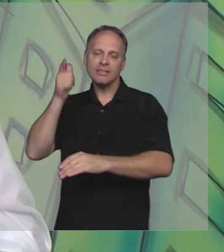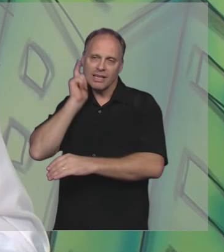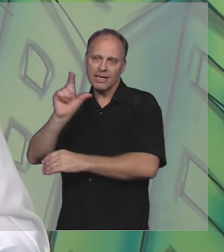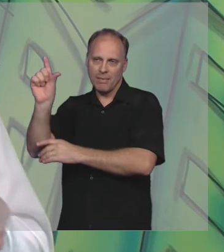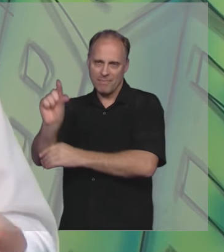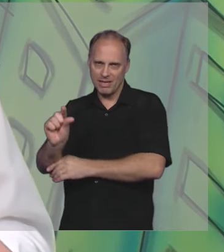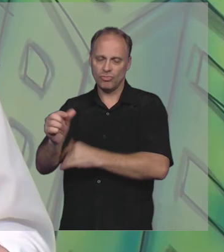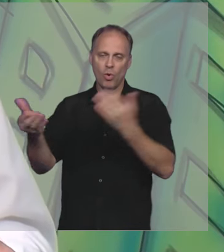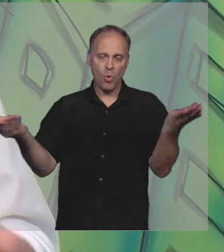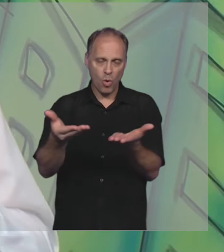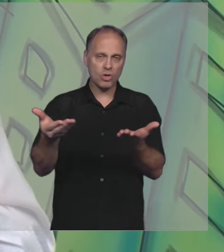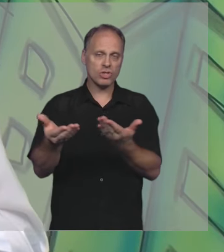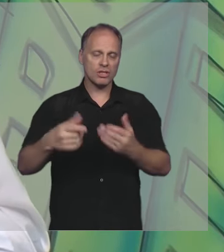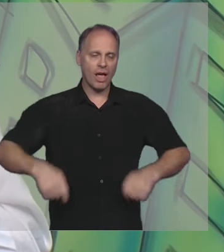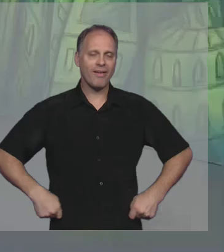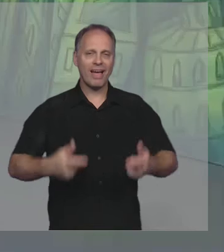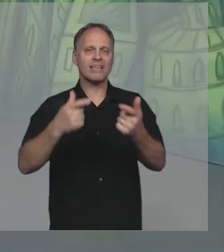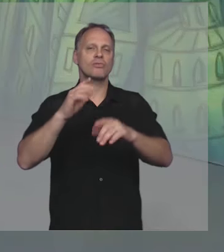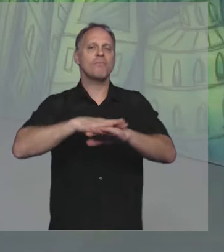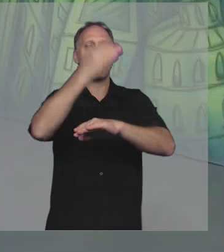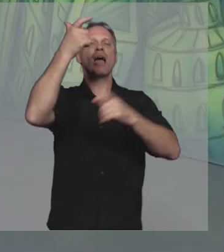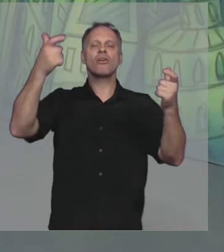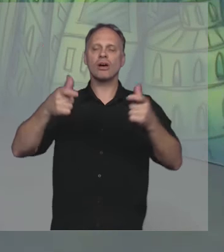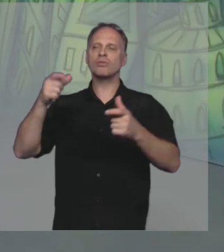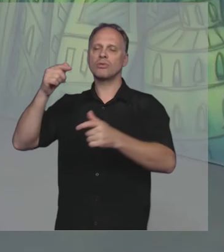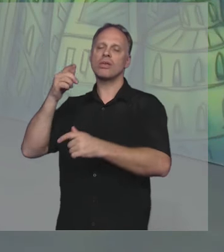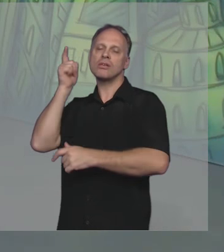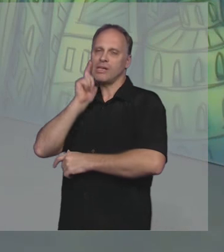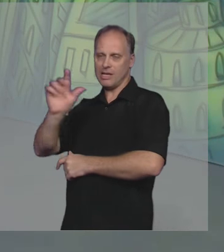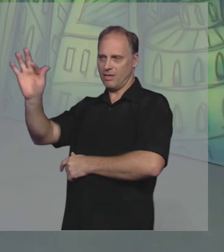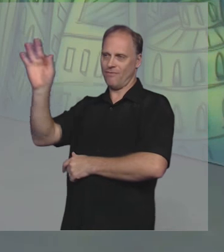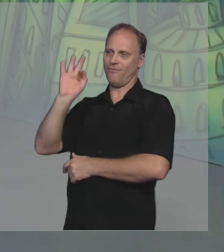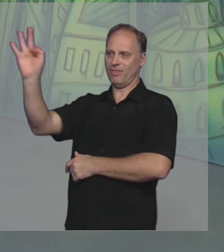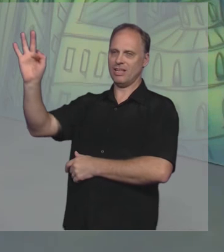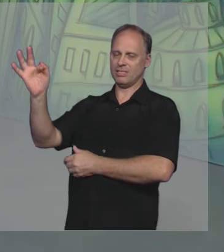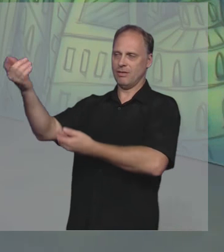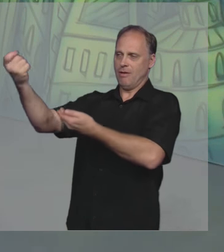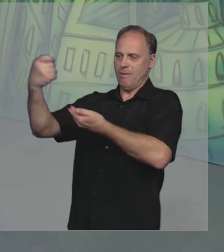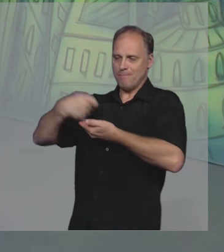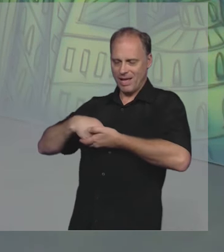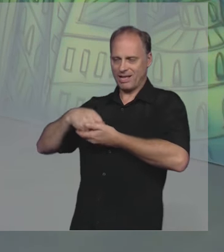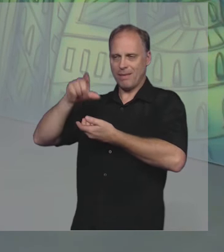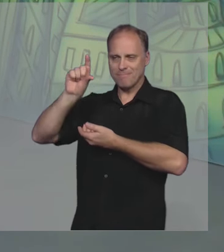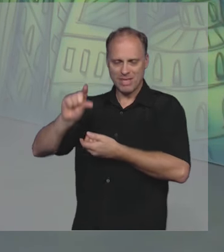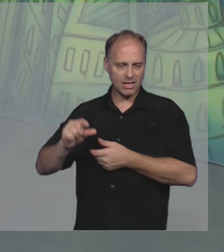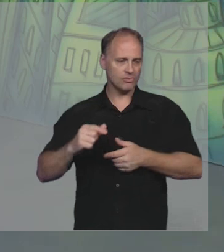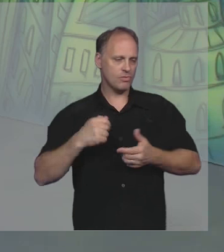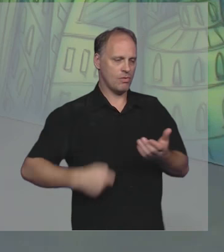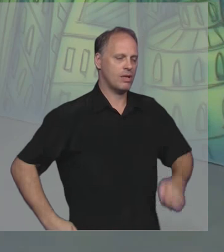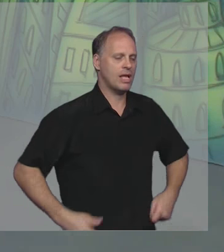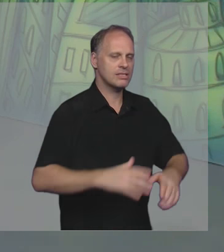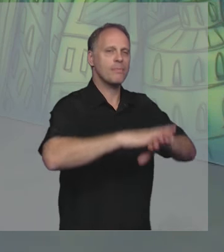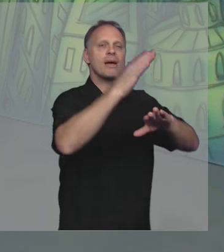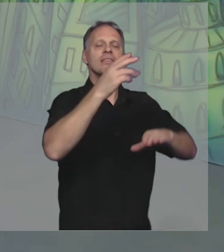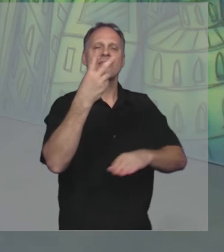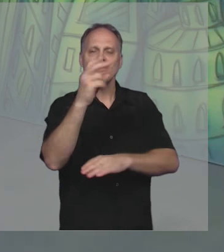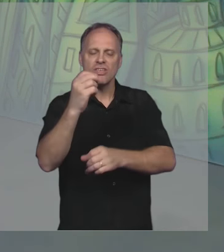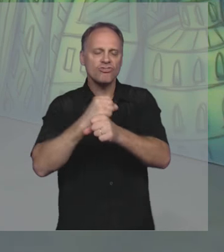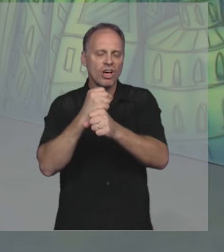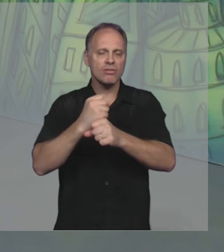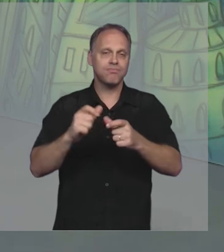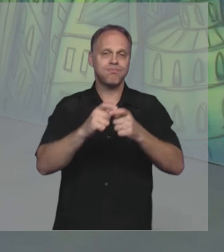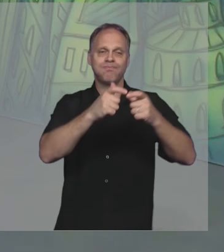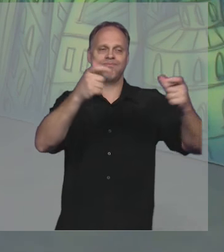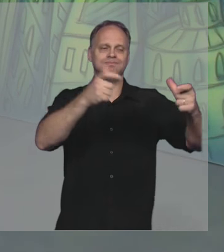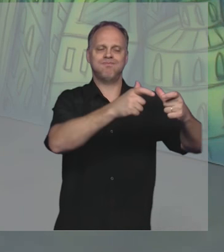negativo. Hoje, o governo federal nos manda menos do que a gente gasta. Em 20 anos, isso vai aumentar. Então, se a gente fazer